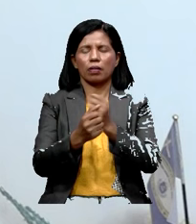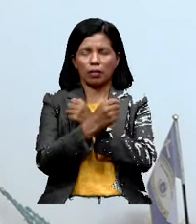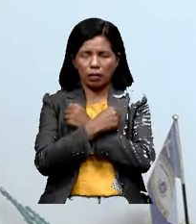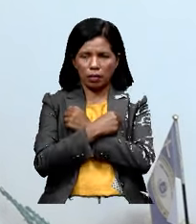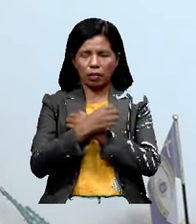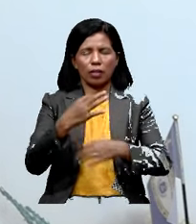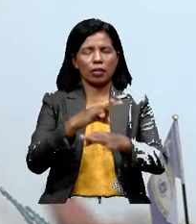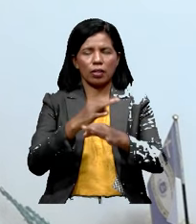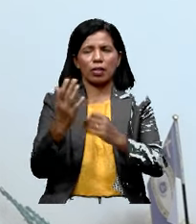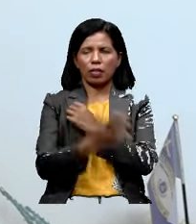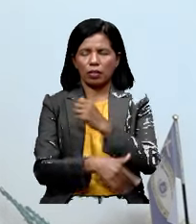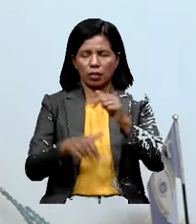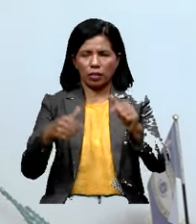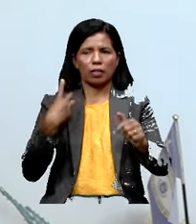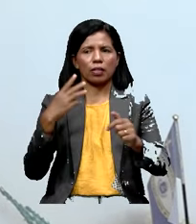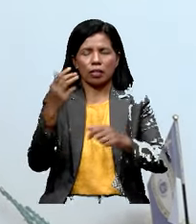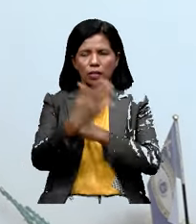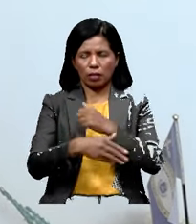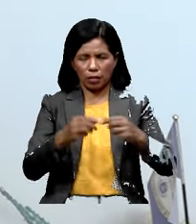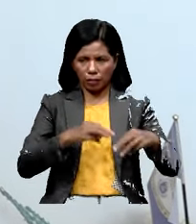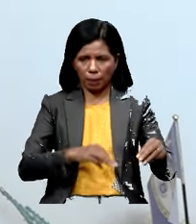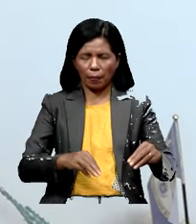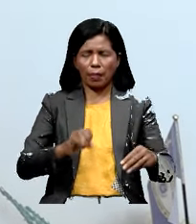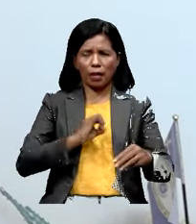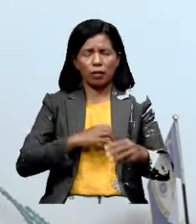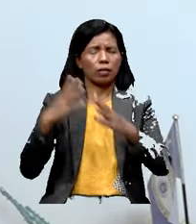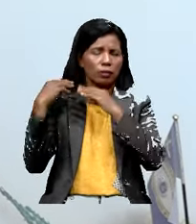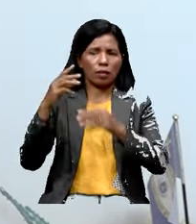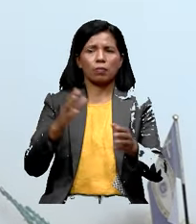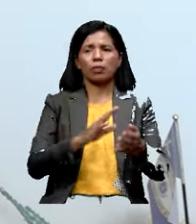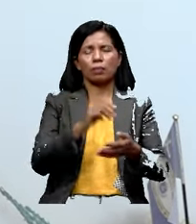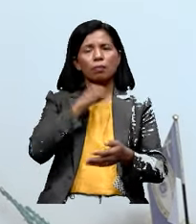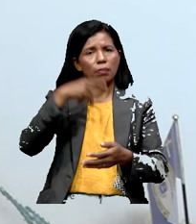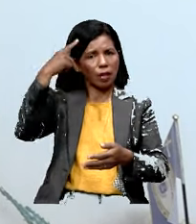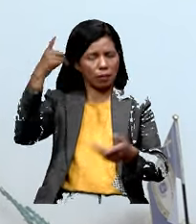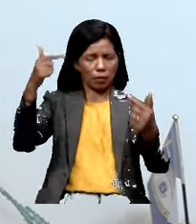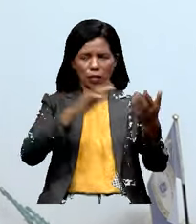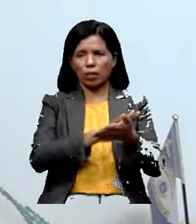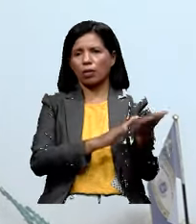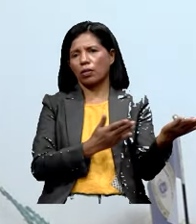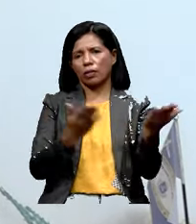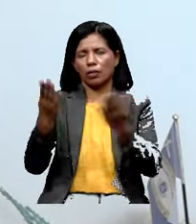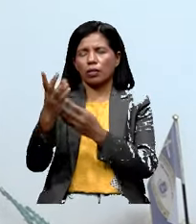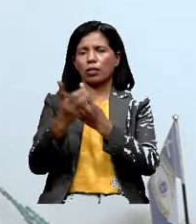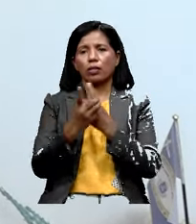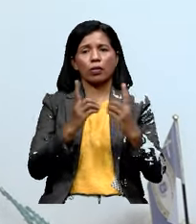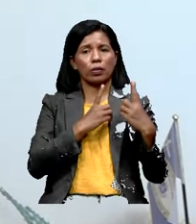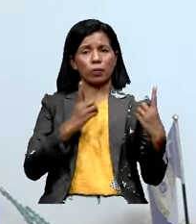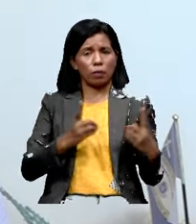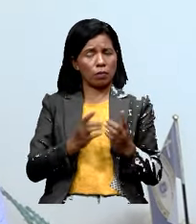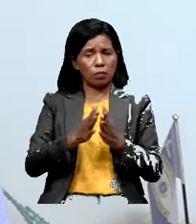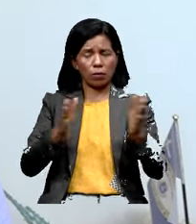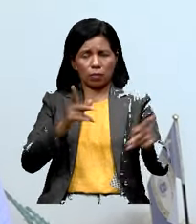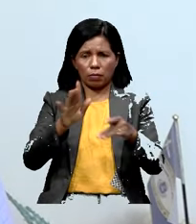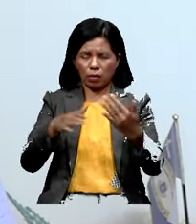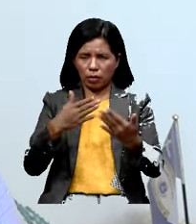hadia raida ne, for itania raine boi. Hau esperança que a da papa mai ne lori, domi boa teves, ba serani hototu, li liba